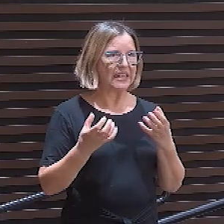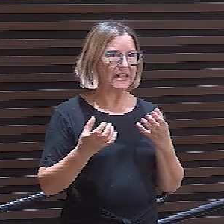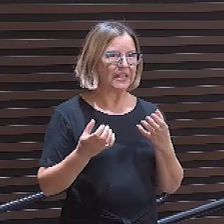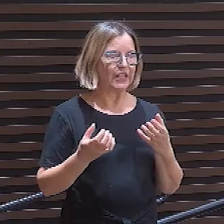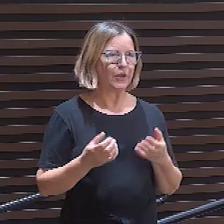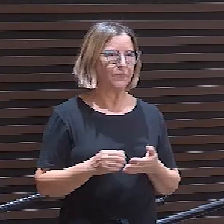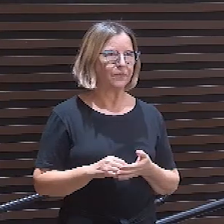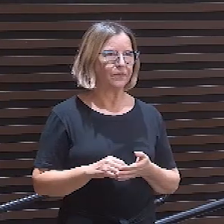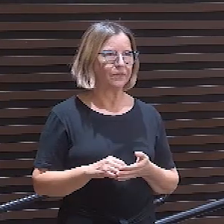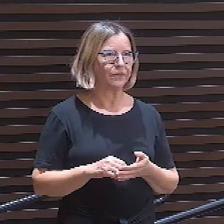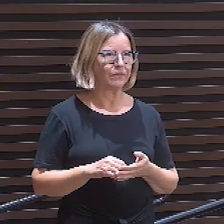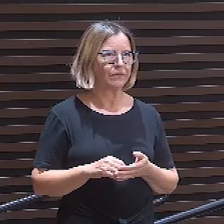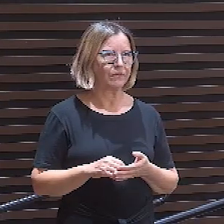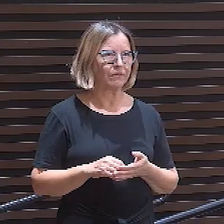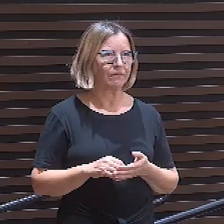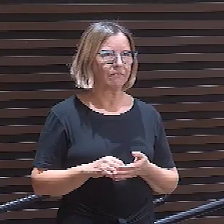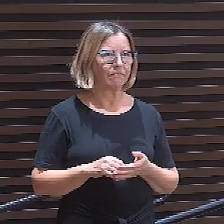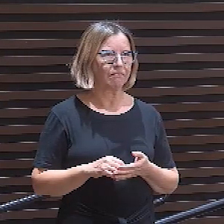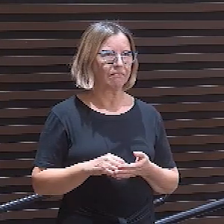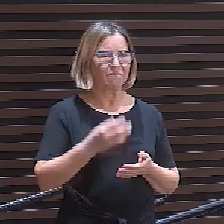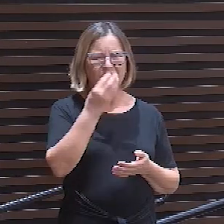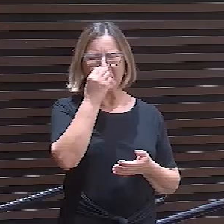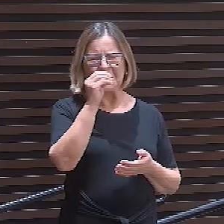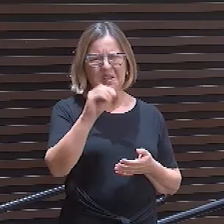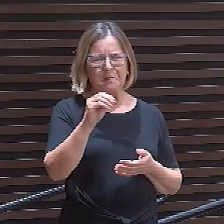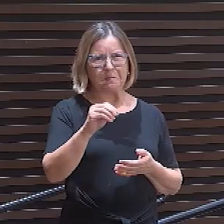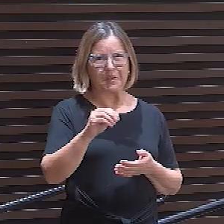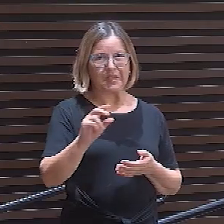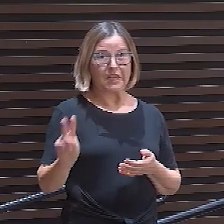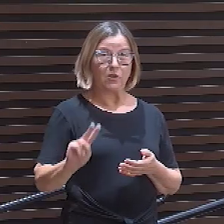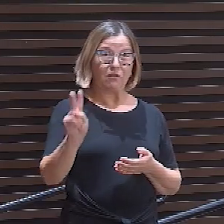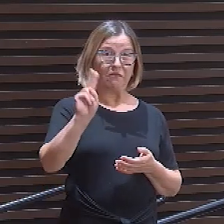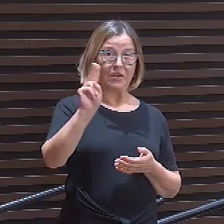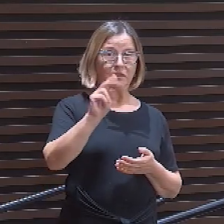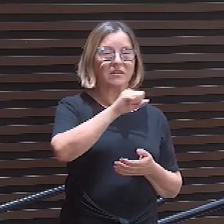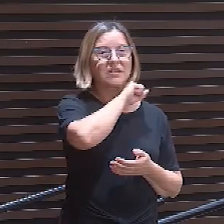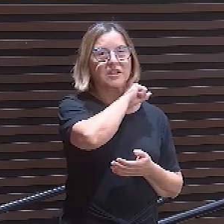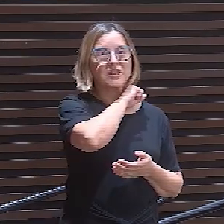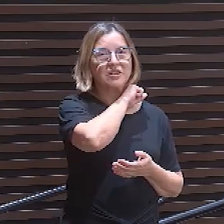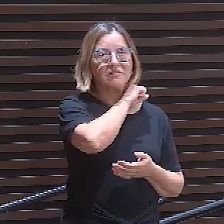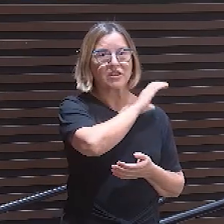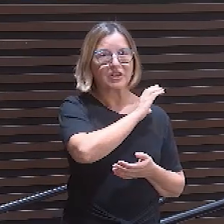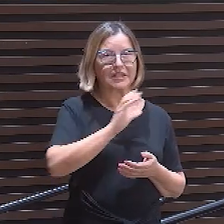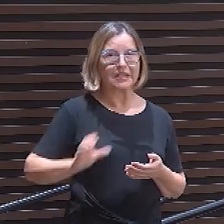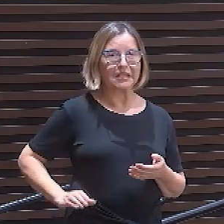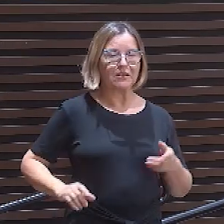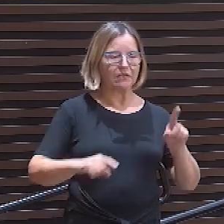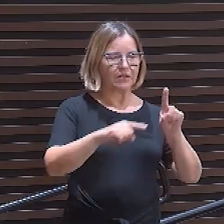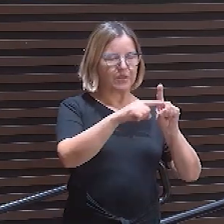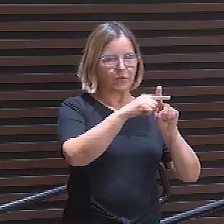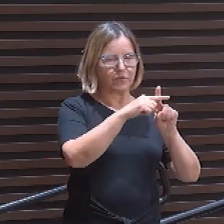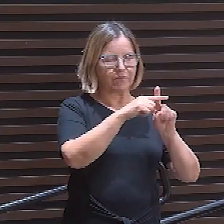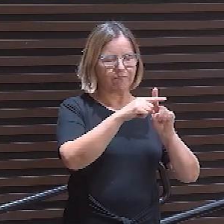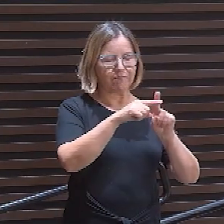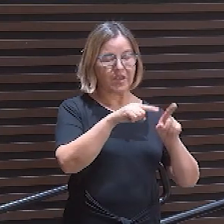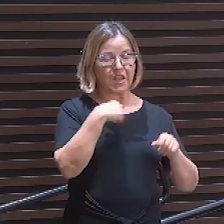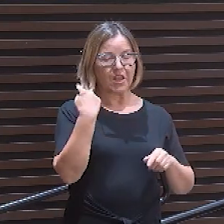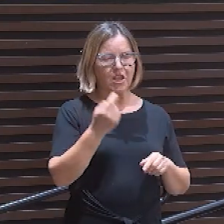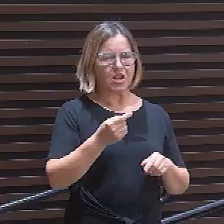desfazer o valor do sacrifício de Cristo na cruz. E nós estávamos conversando, e lá pelas